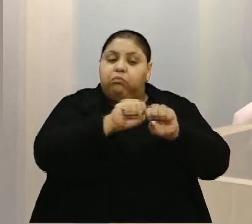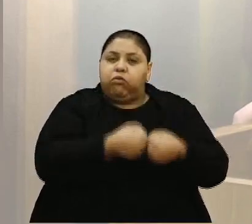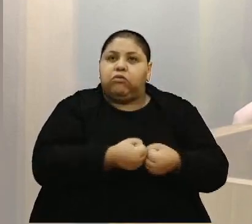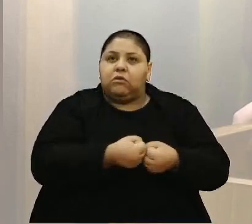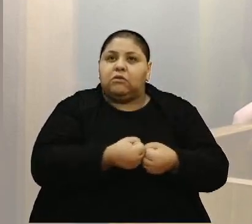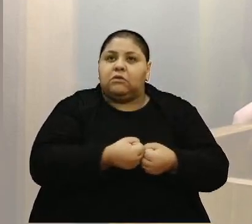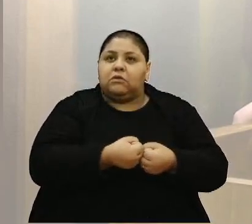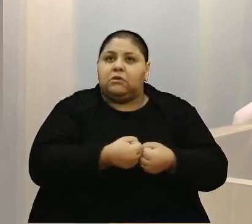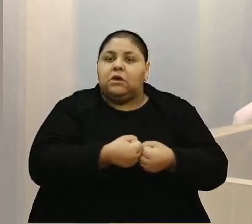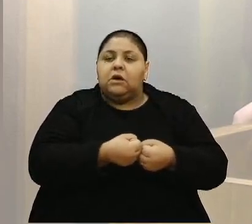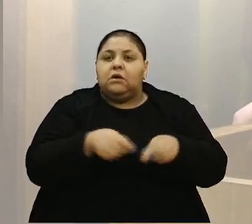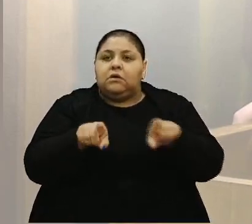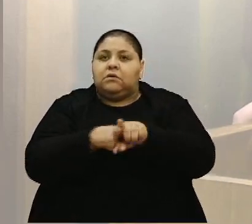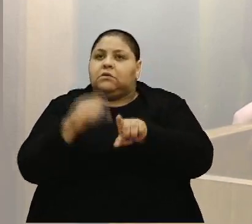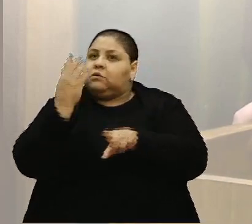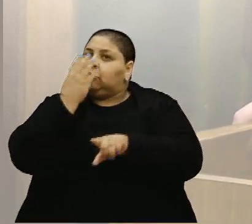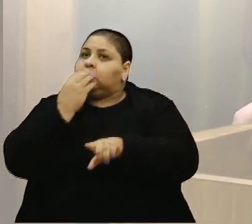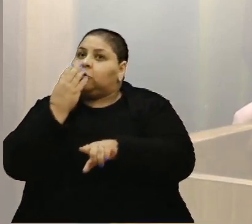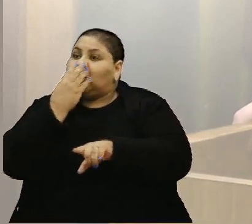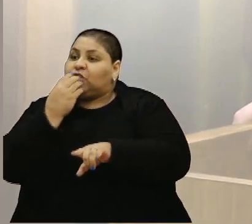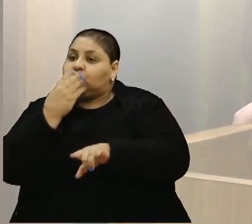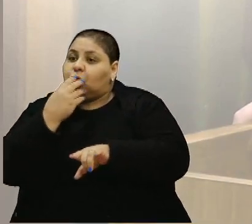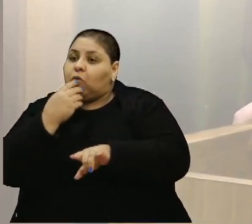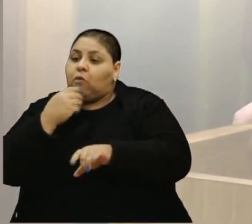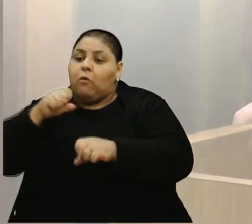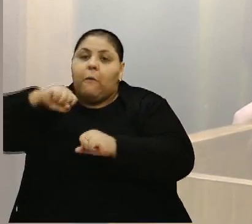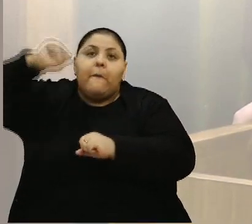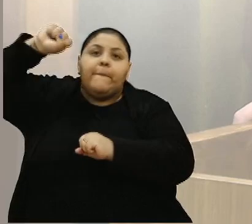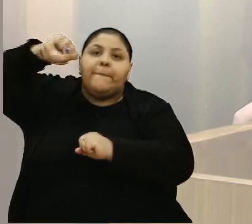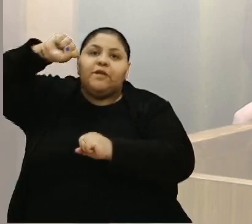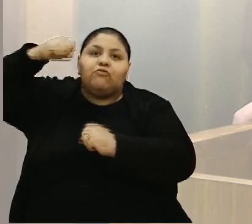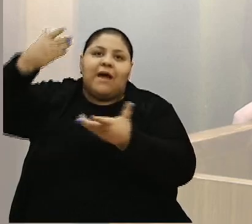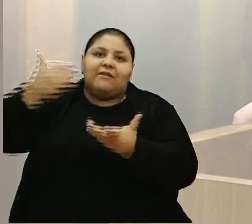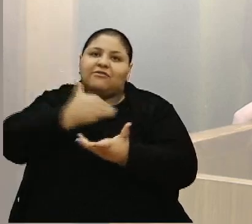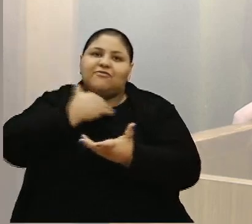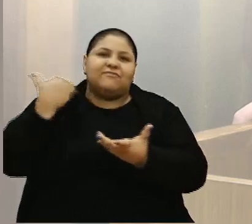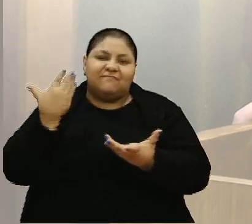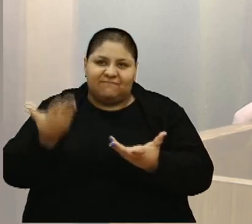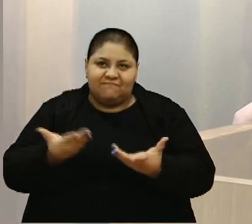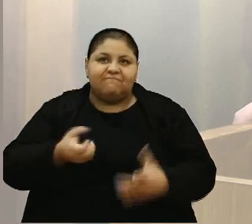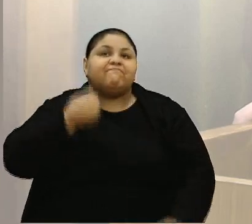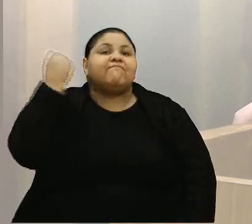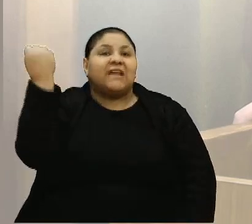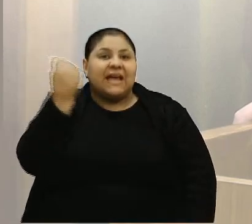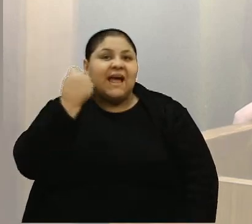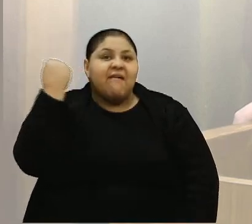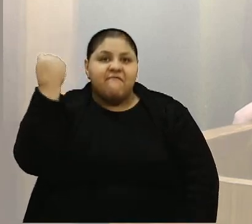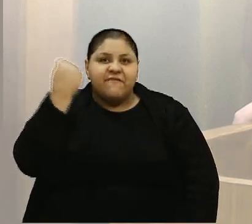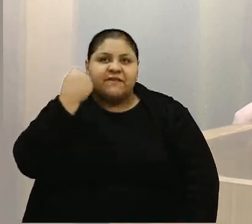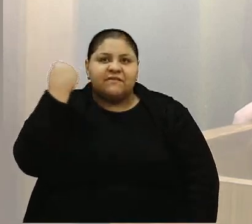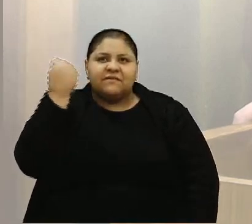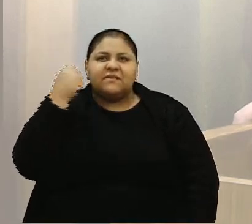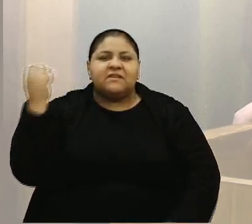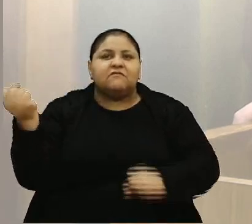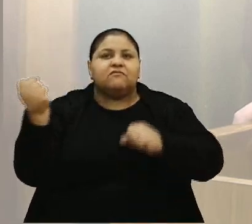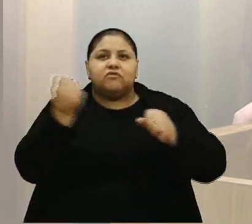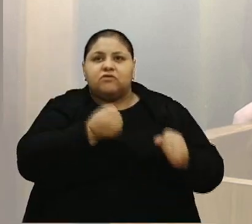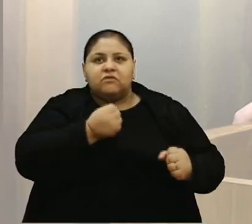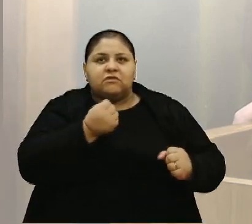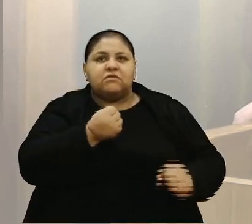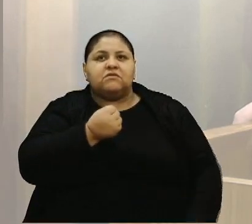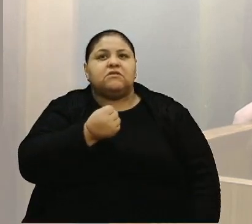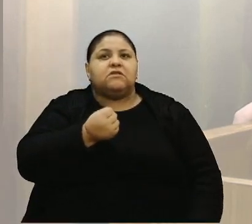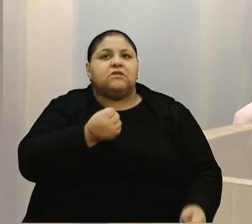cachorro pendurado e o cachorro faleceu. A situação está grave, podendo cair